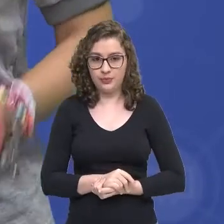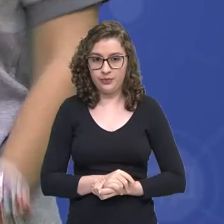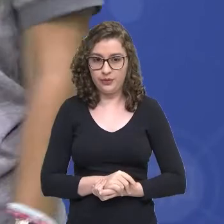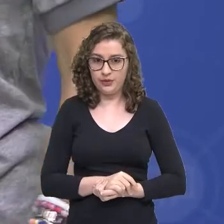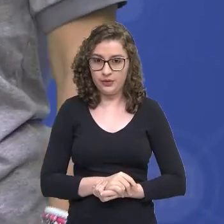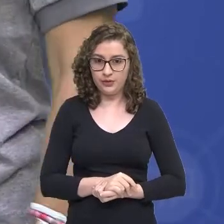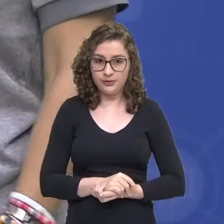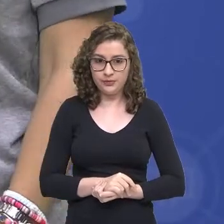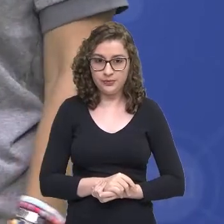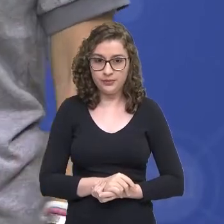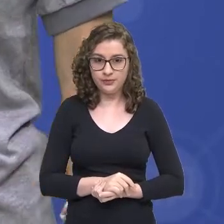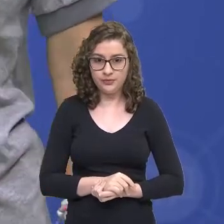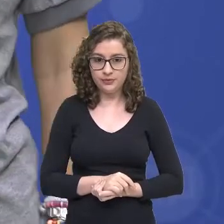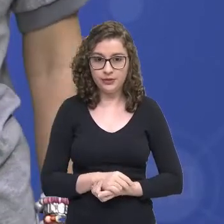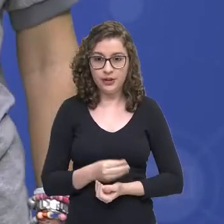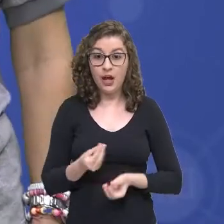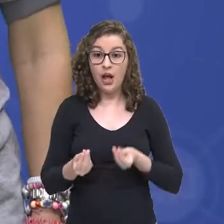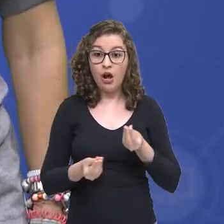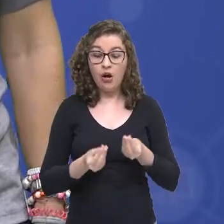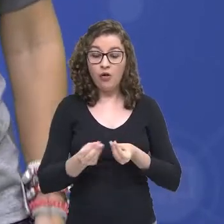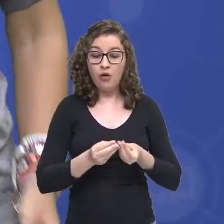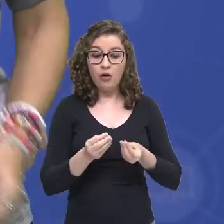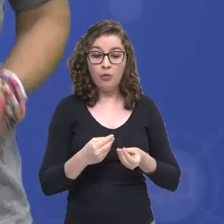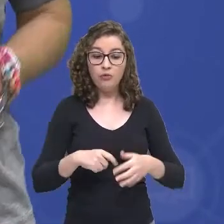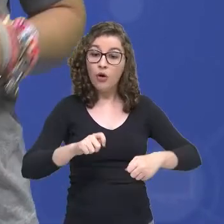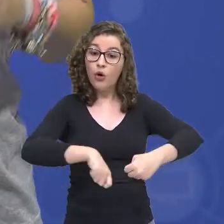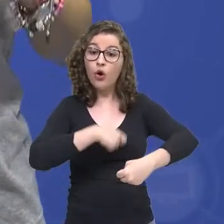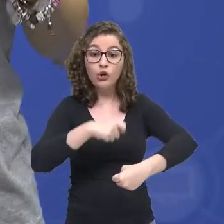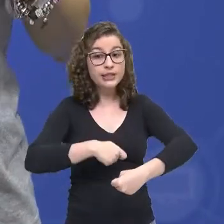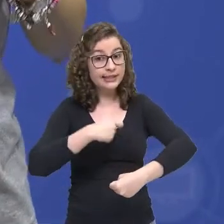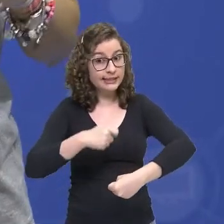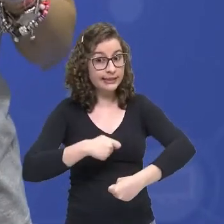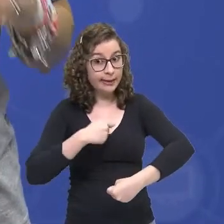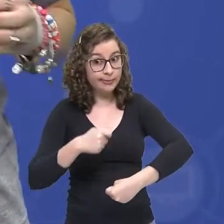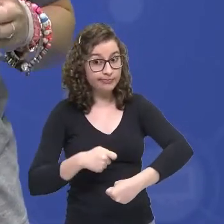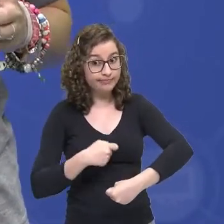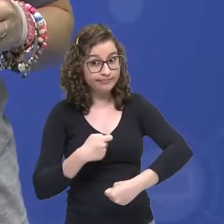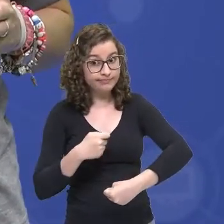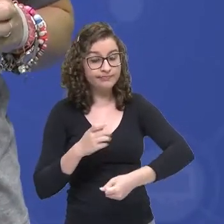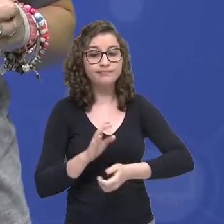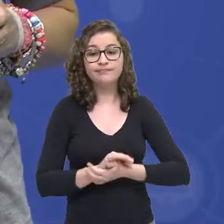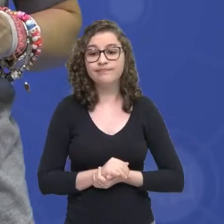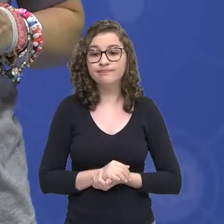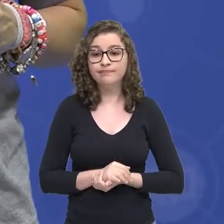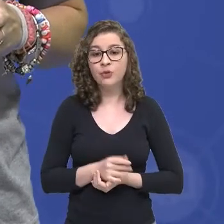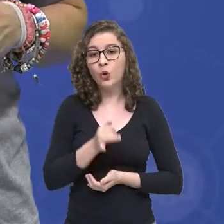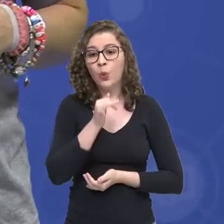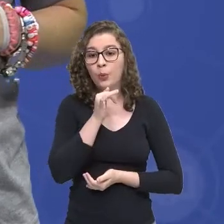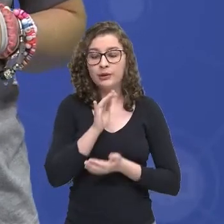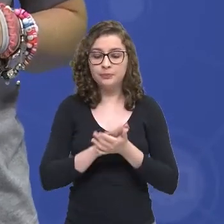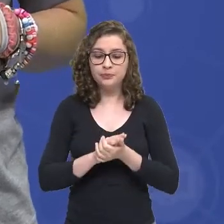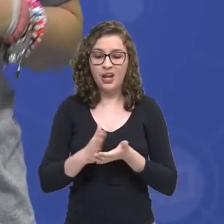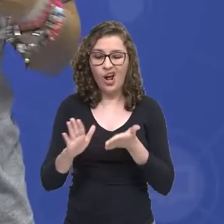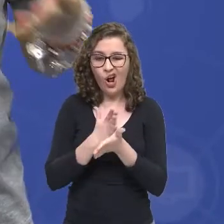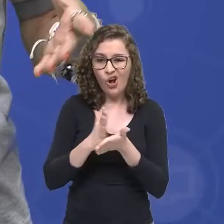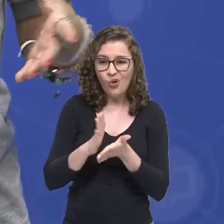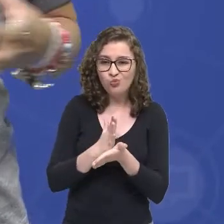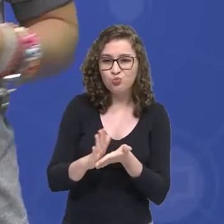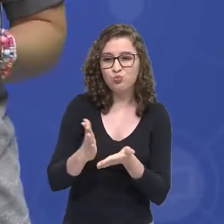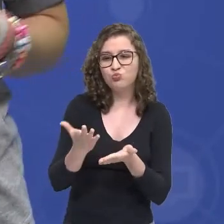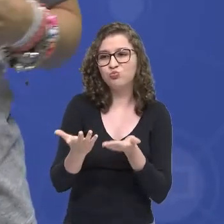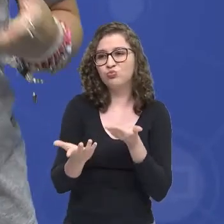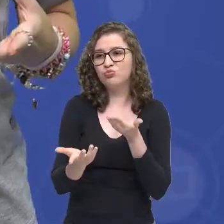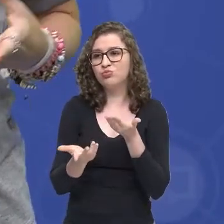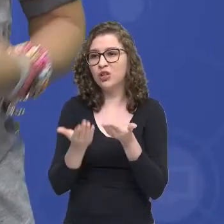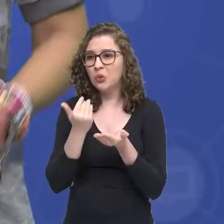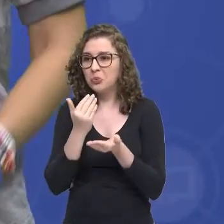Em seguida, eu preciso pensar também no preparo. Algumas vezes os alimentos acabam se